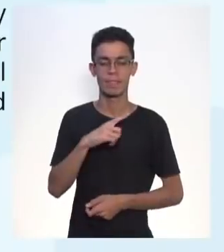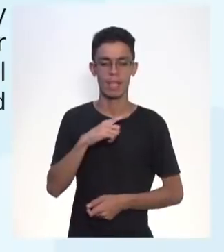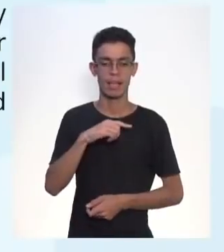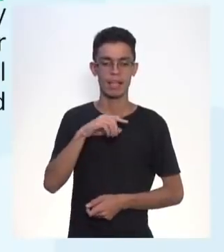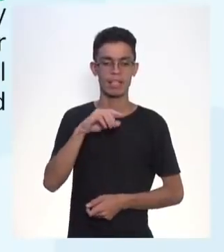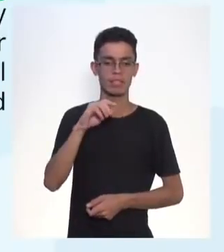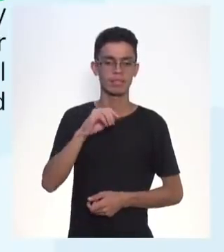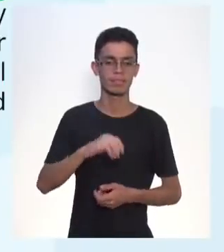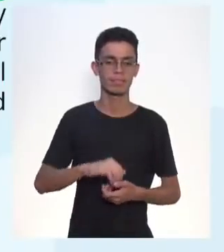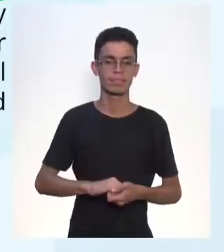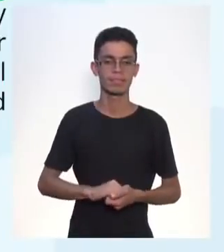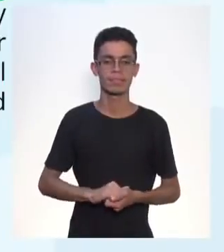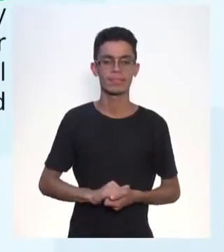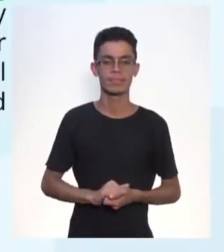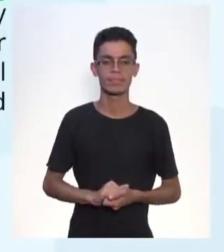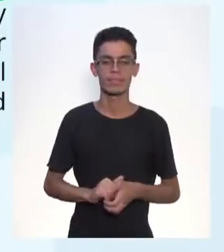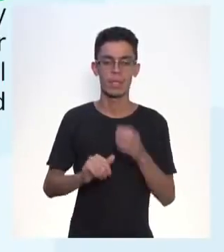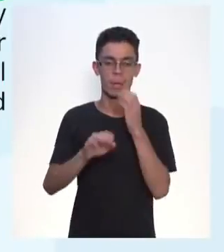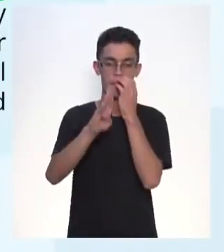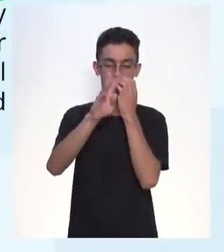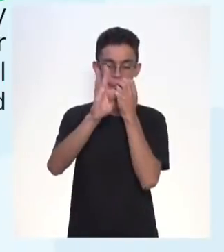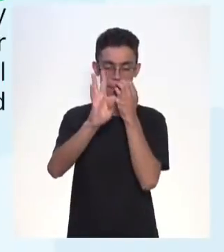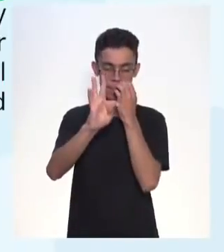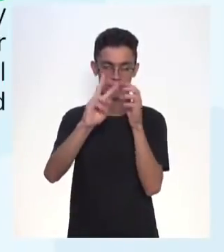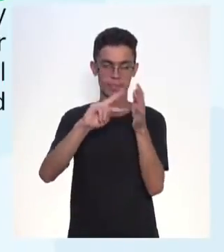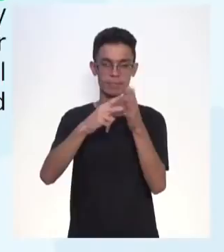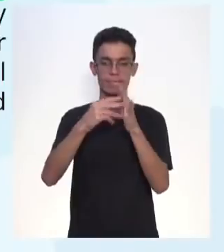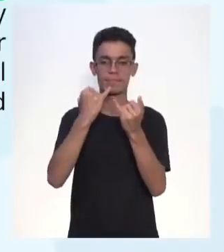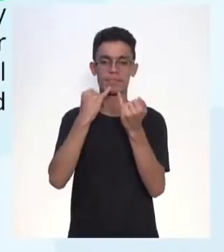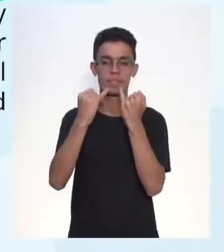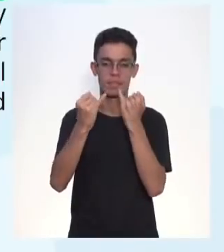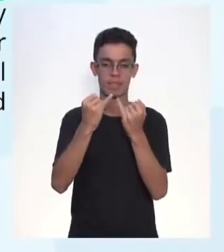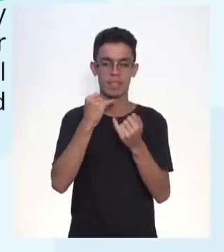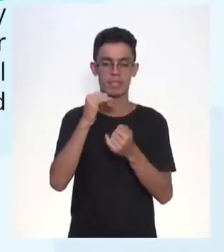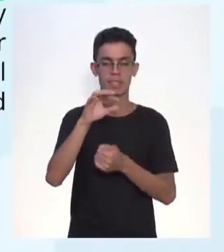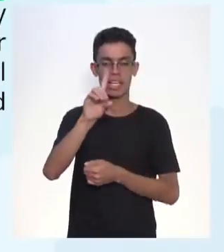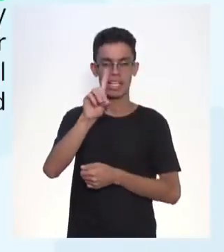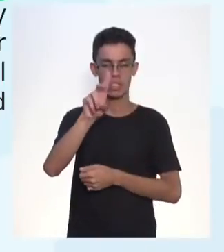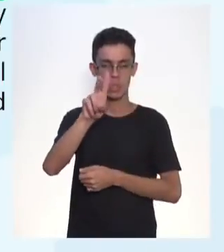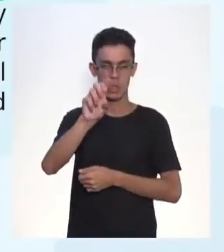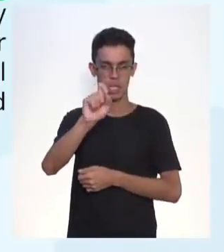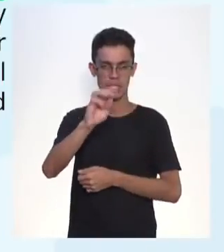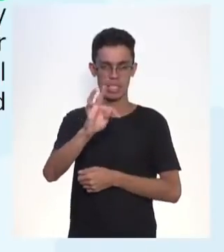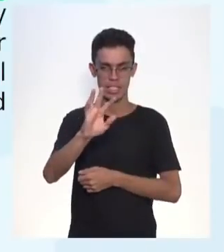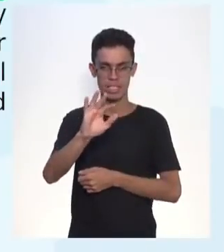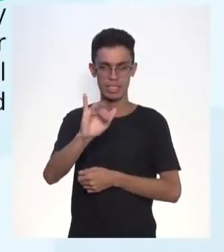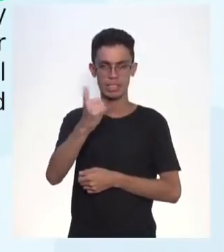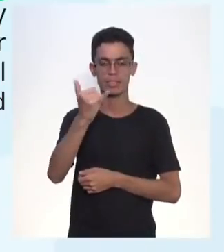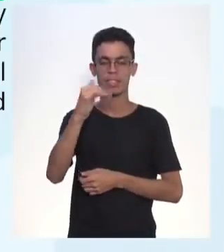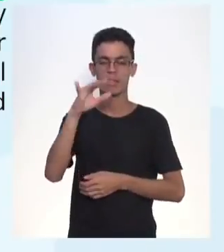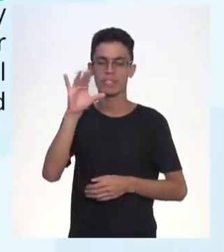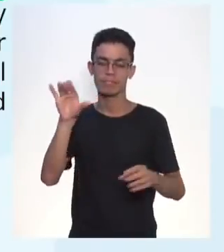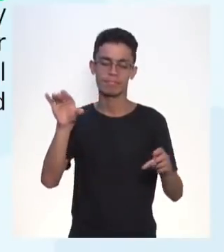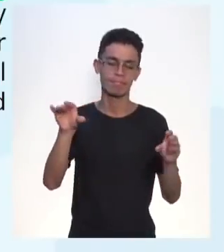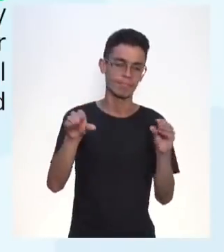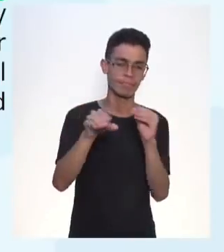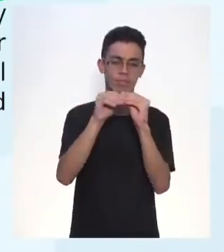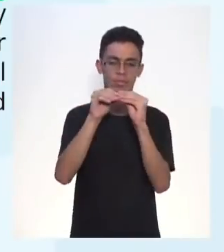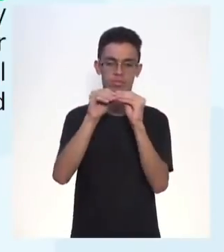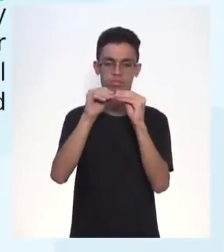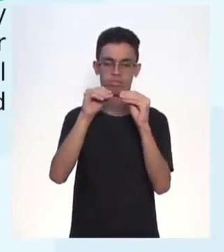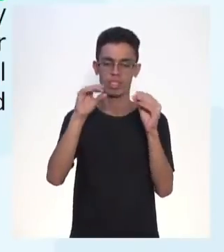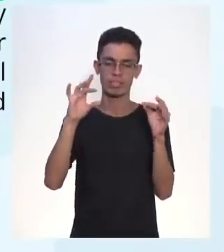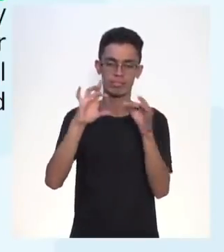dusty, uma informação. Full of hard stones, outra informação. E eu juntei essas duas informações com o